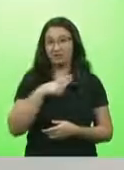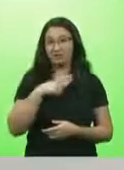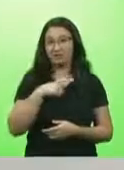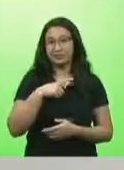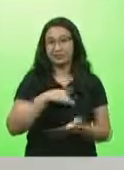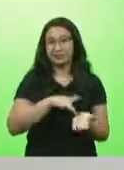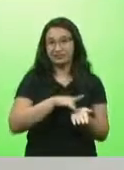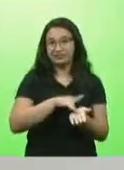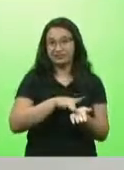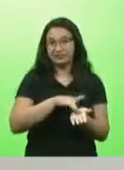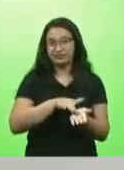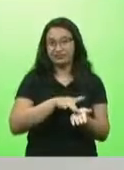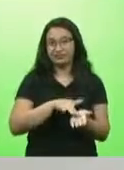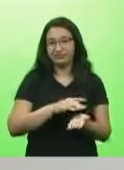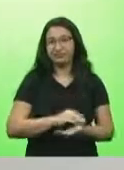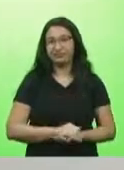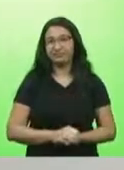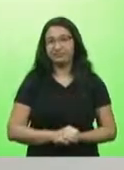Então,